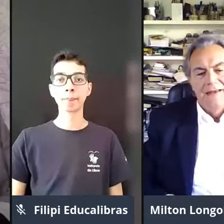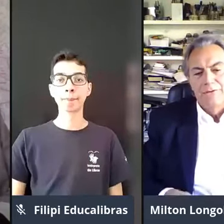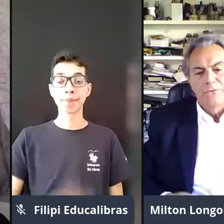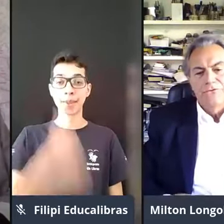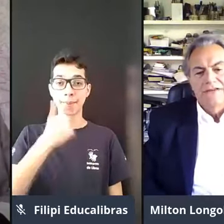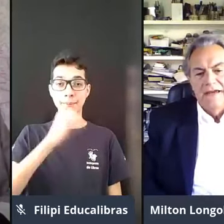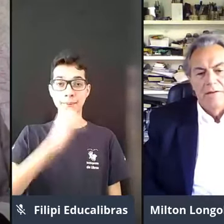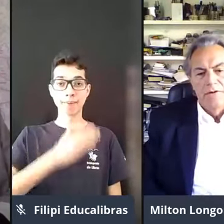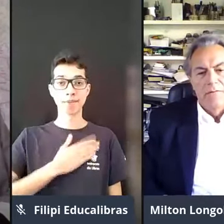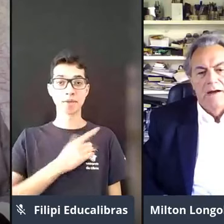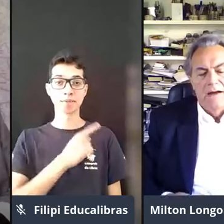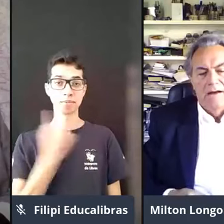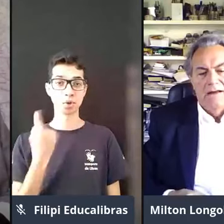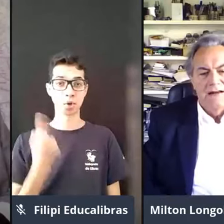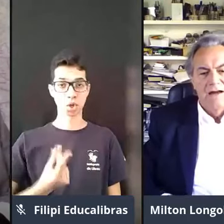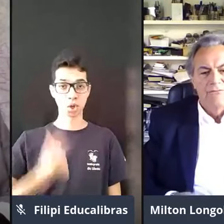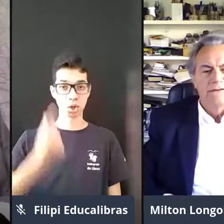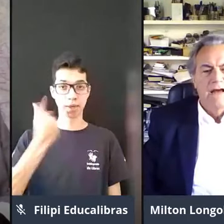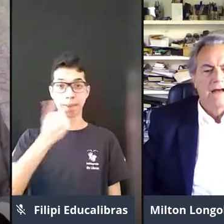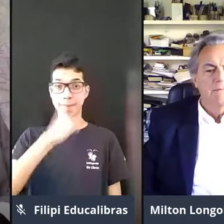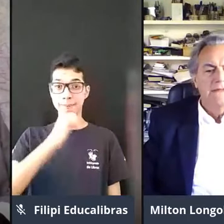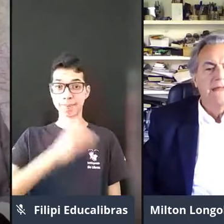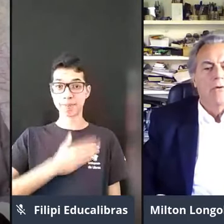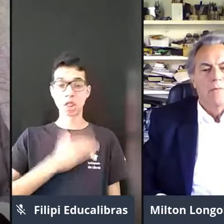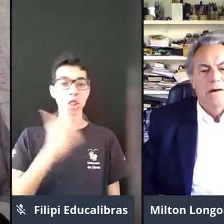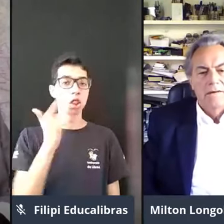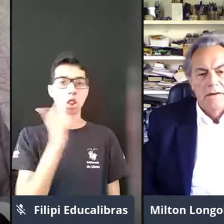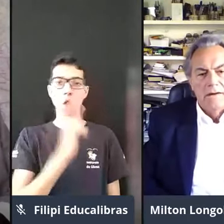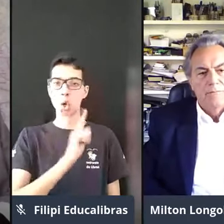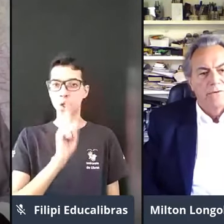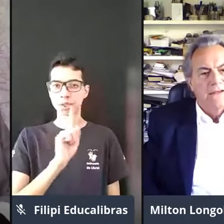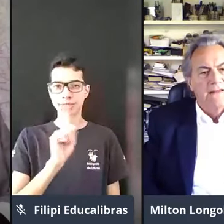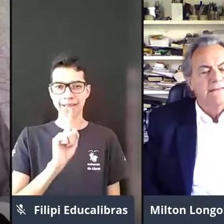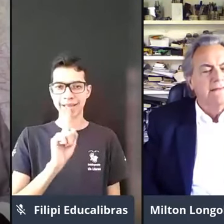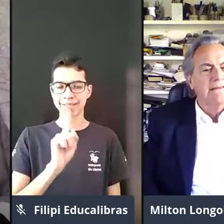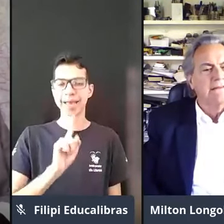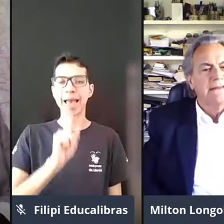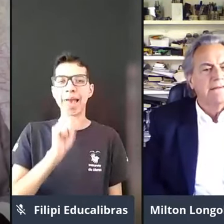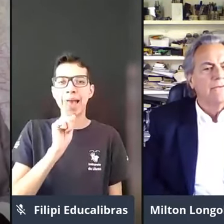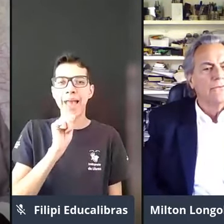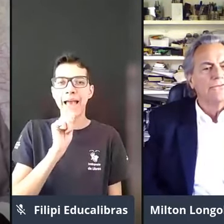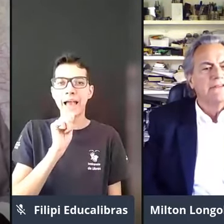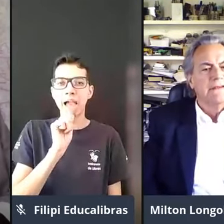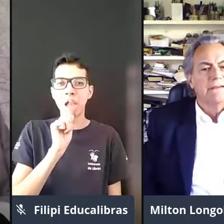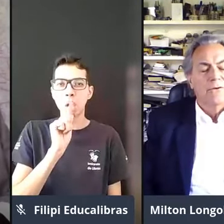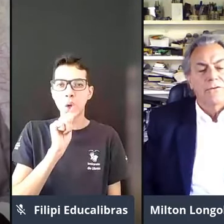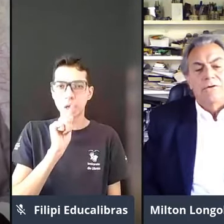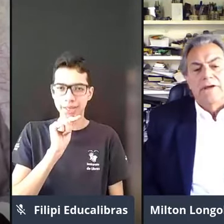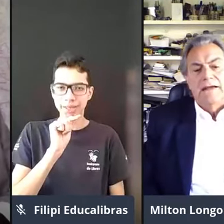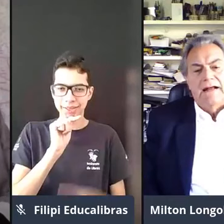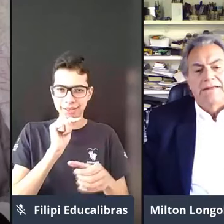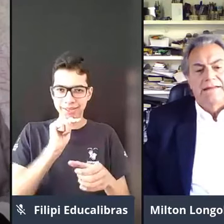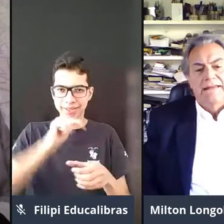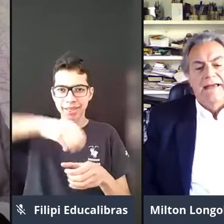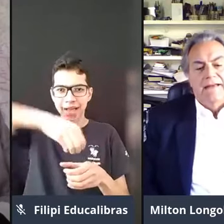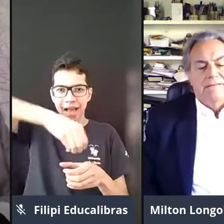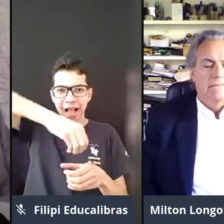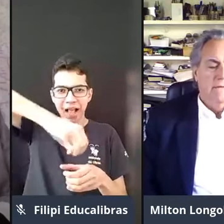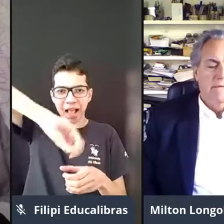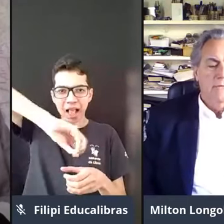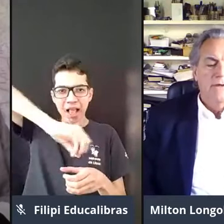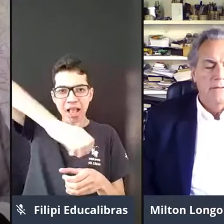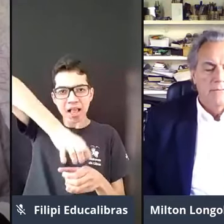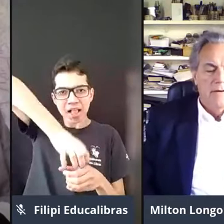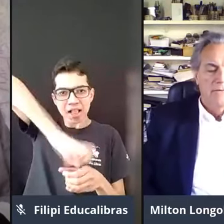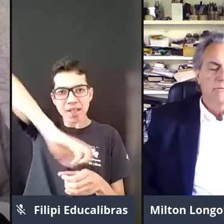falecida mãe, ela não conseguia abrir uma garrafa de água Minalba, porque ela tinha artrite e não conseguia. Então, quando eu ia na casa dela,